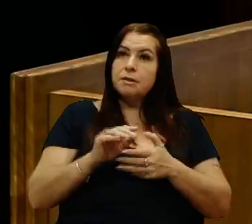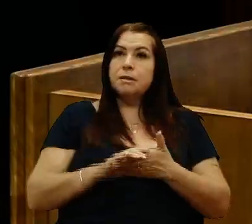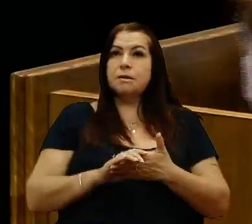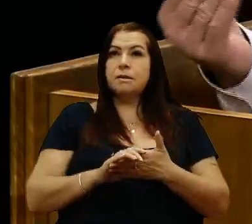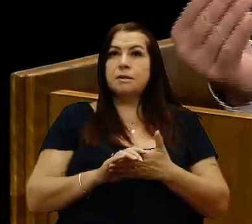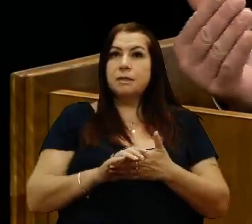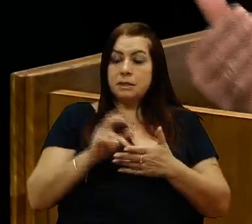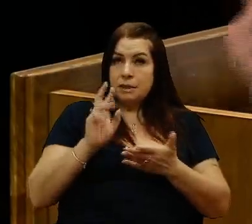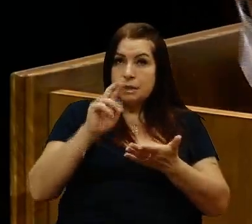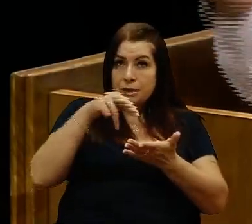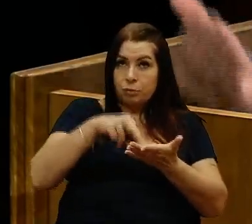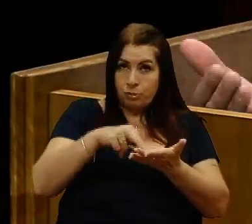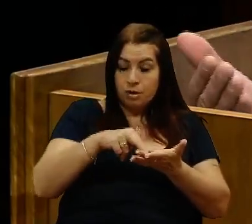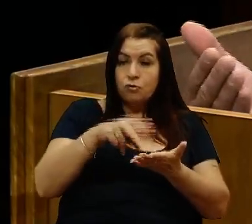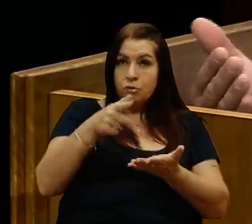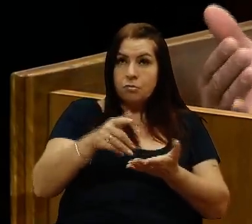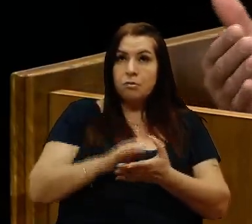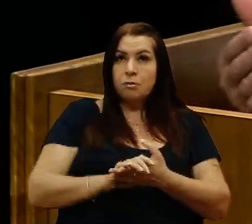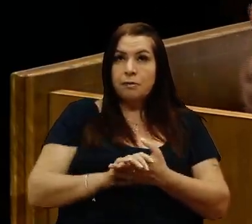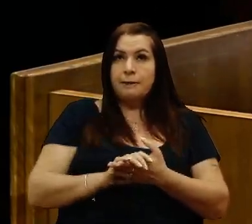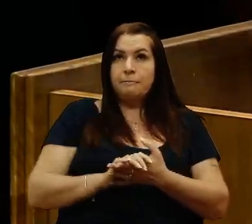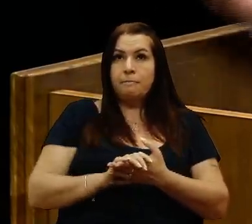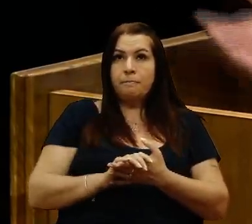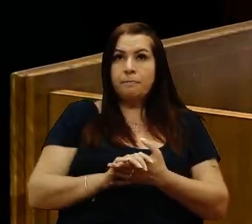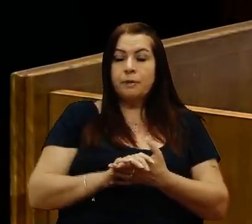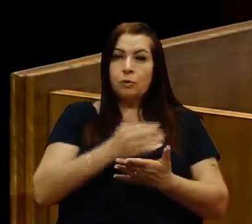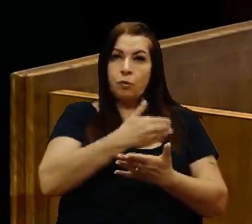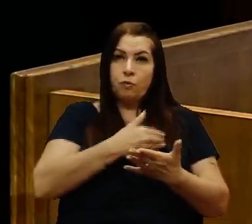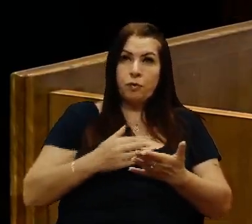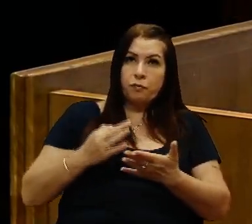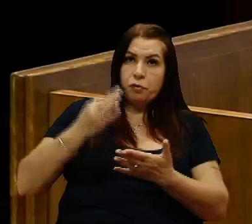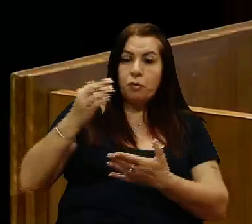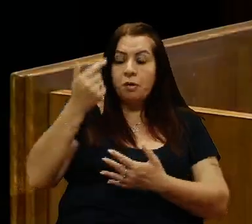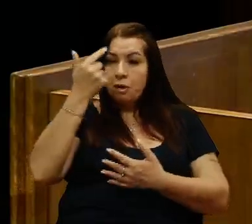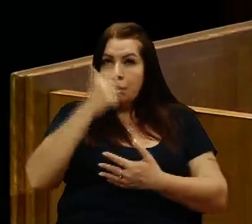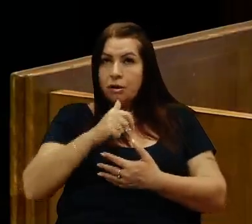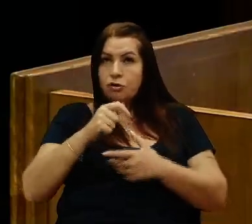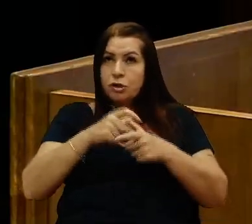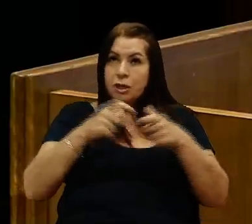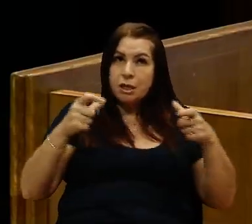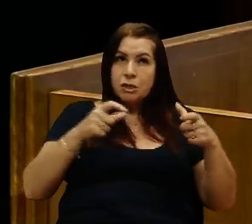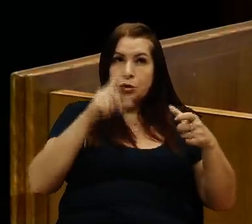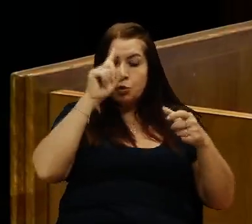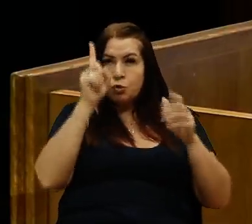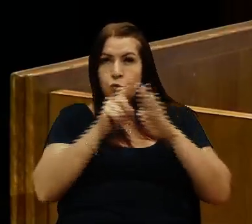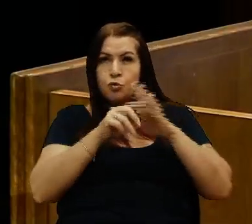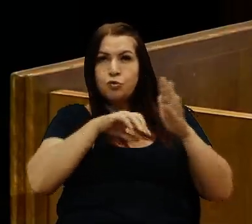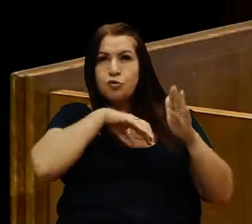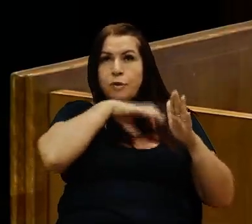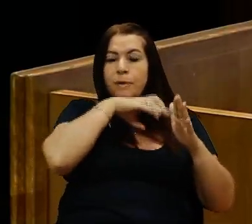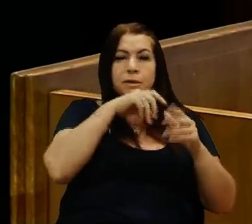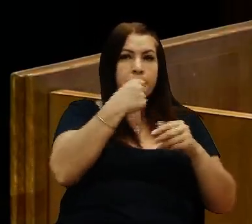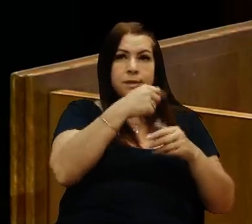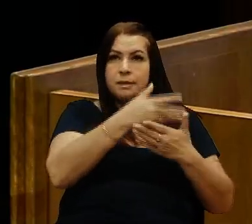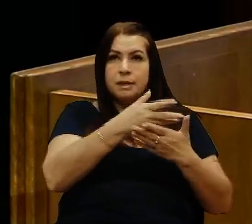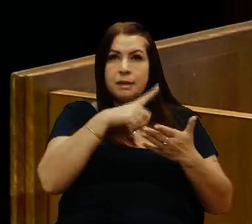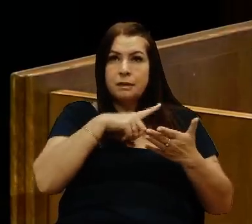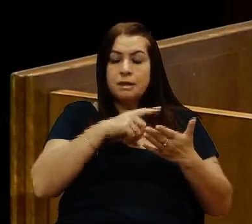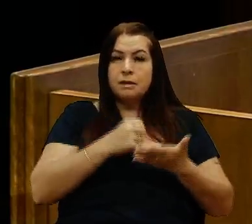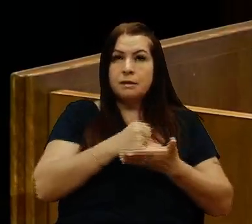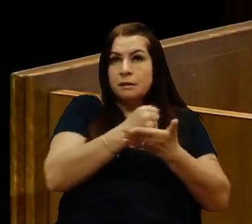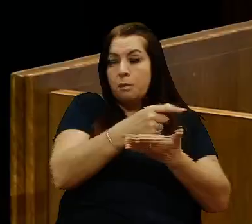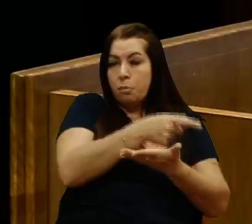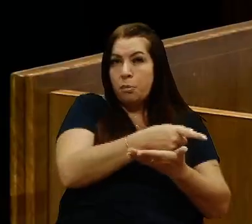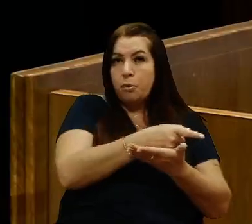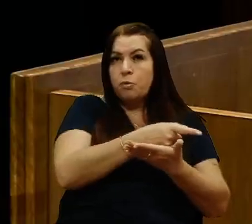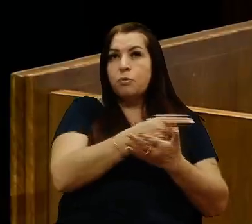realmente, o governo federal acha que grandes latifundiários não têm necessidade de ter esse aporte, então que se faça